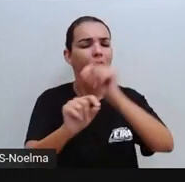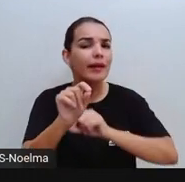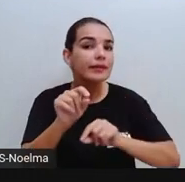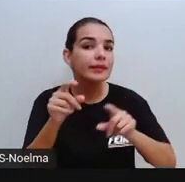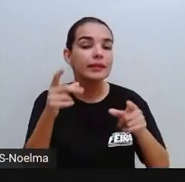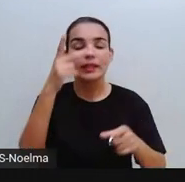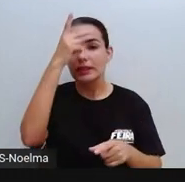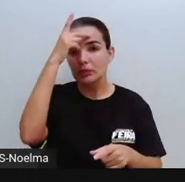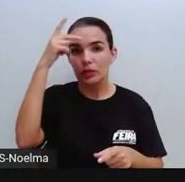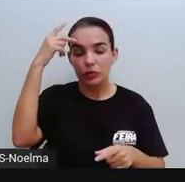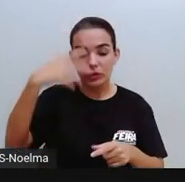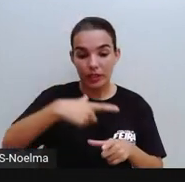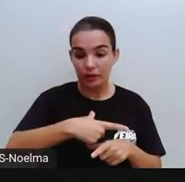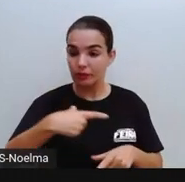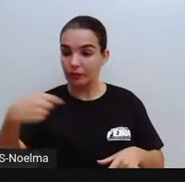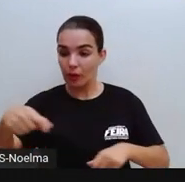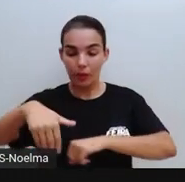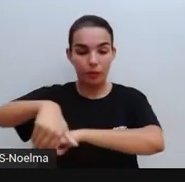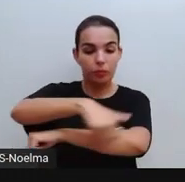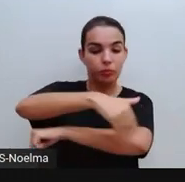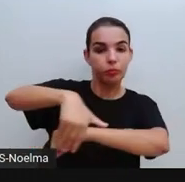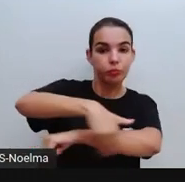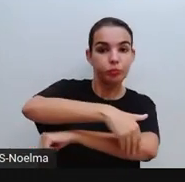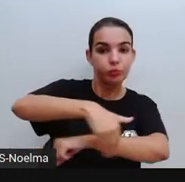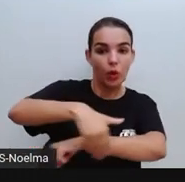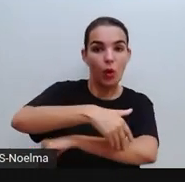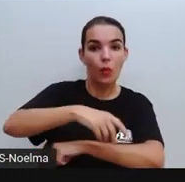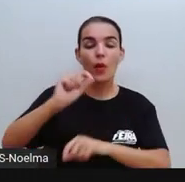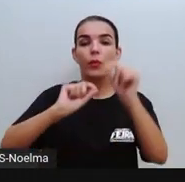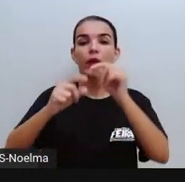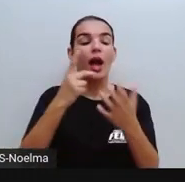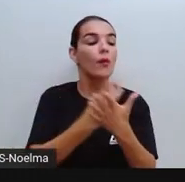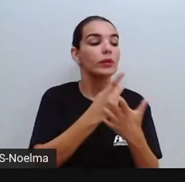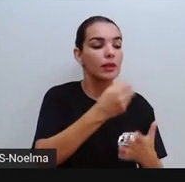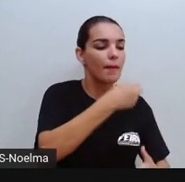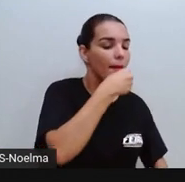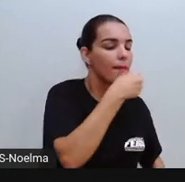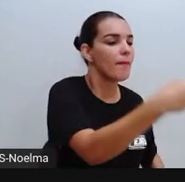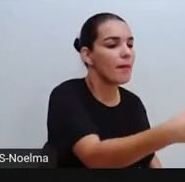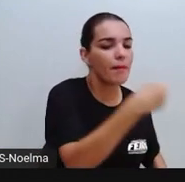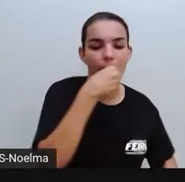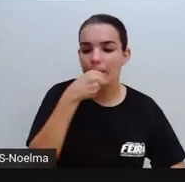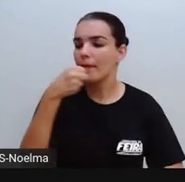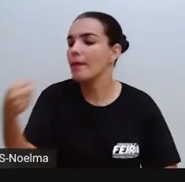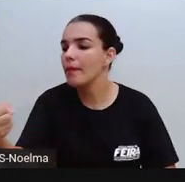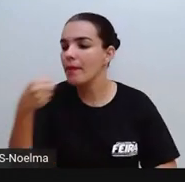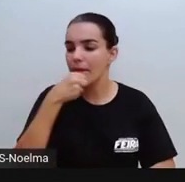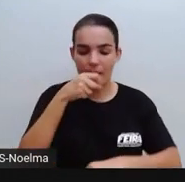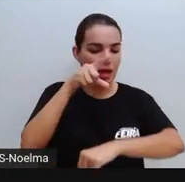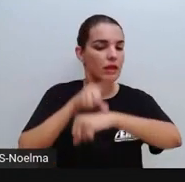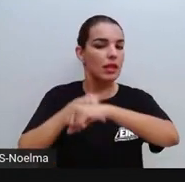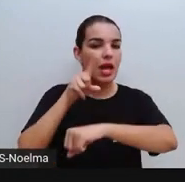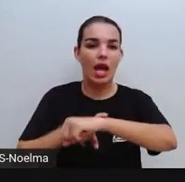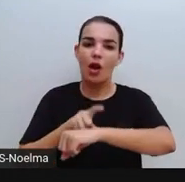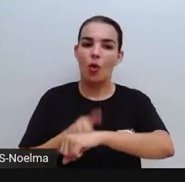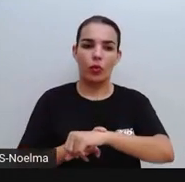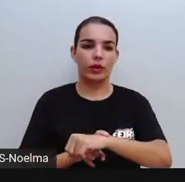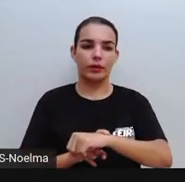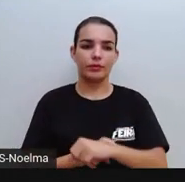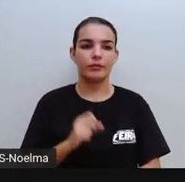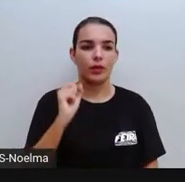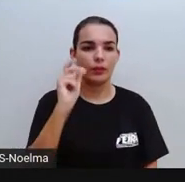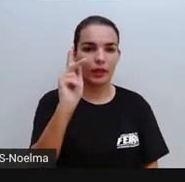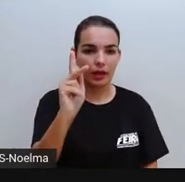que vão para Rua para poder ver aquela notícia né e mostrar para a gente